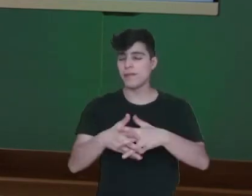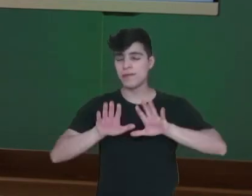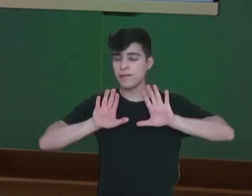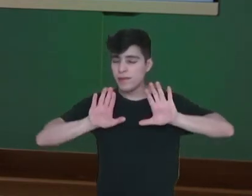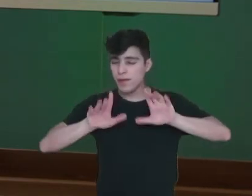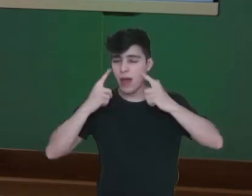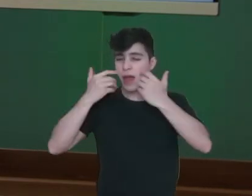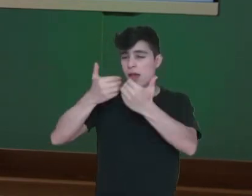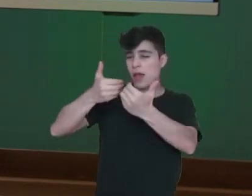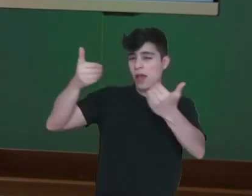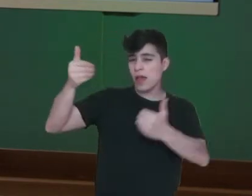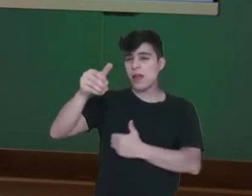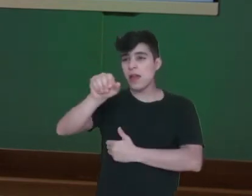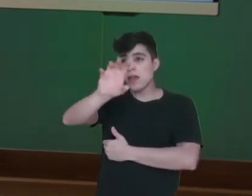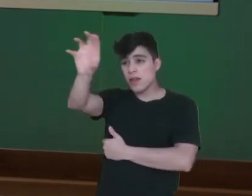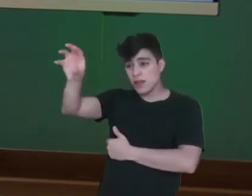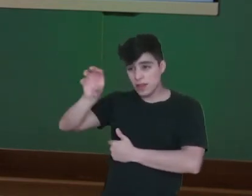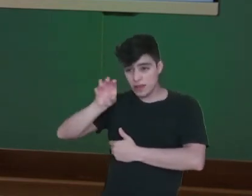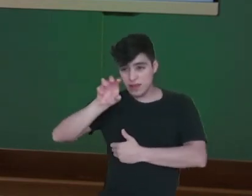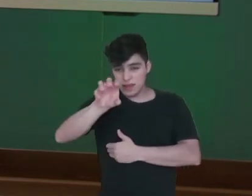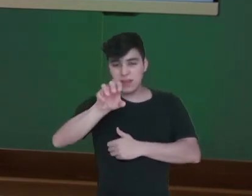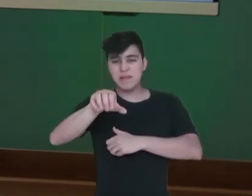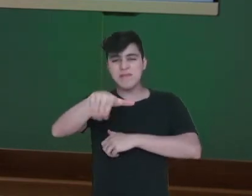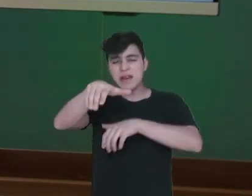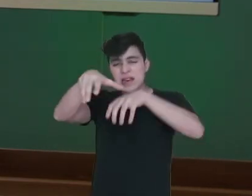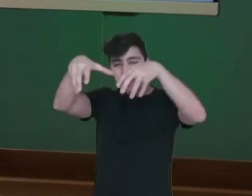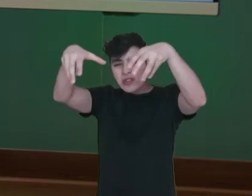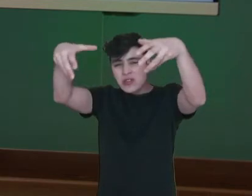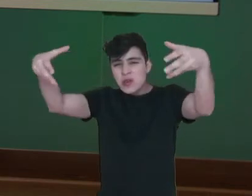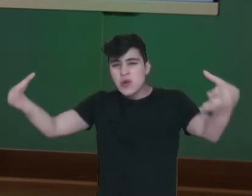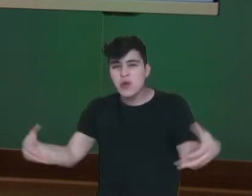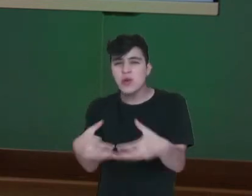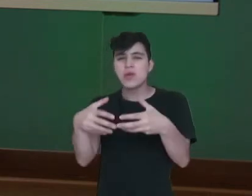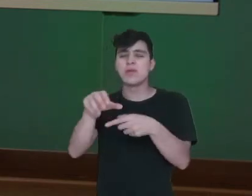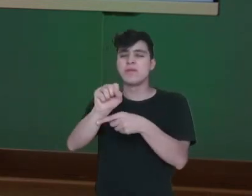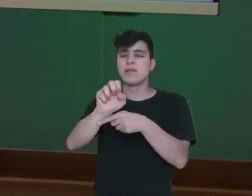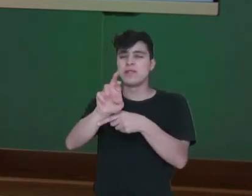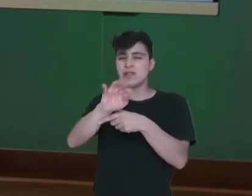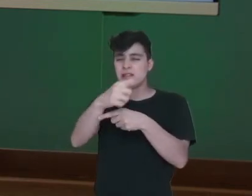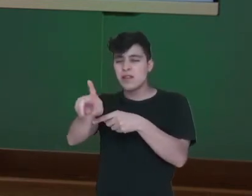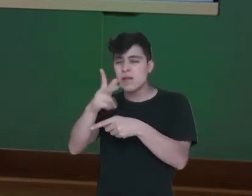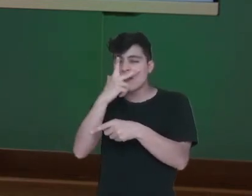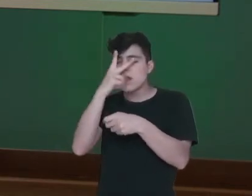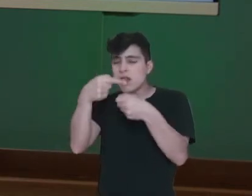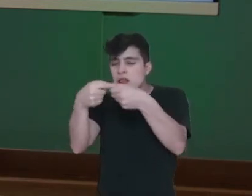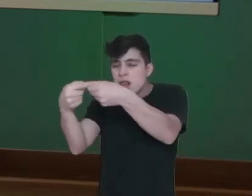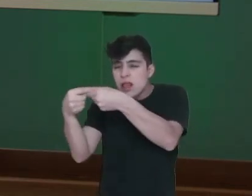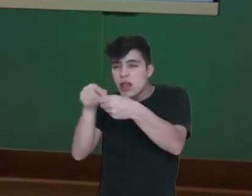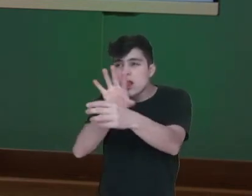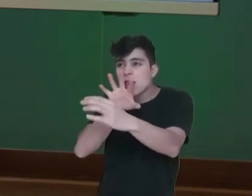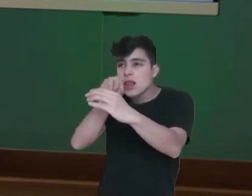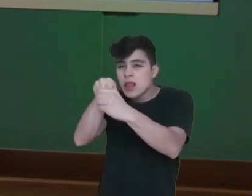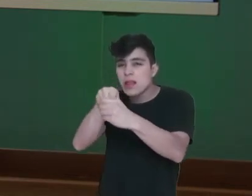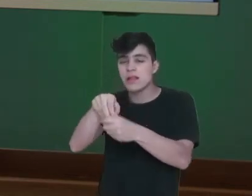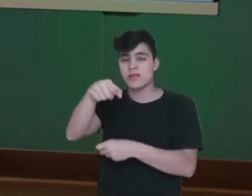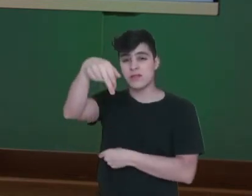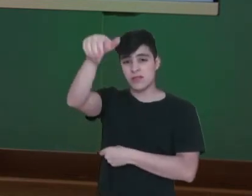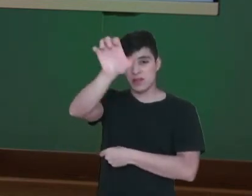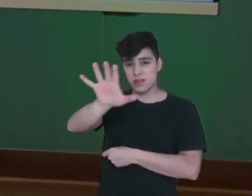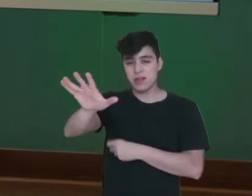Mas na região do sertão, ali na parte do interior do Nordeste, é que nós vamos ter a presença do